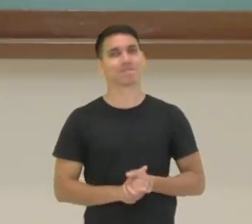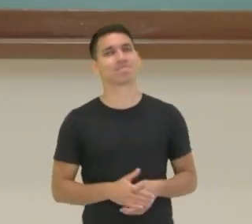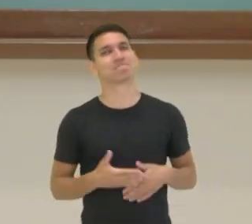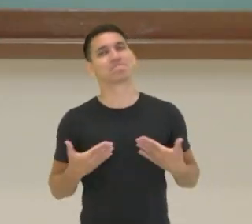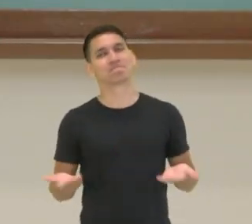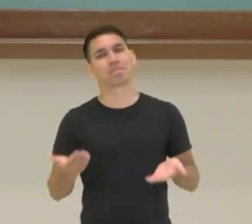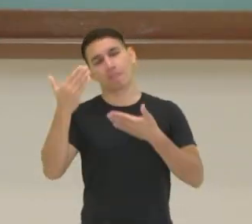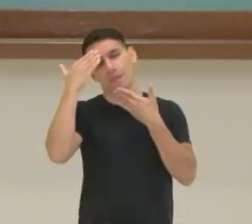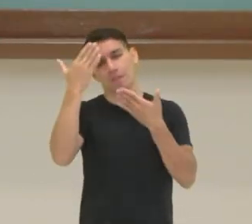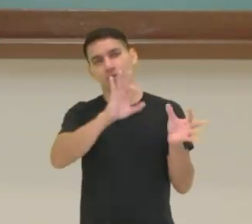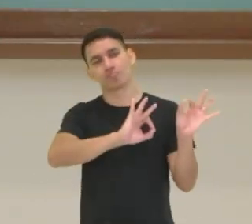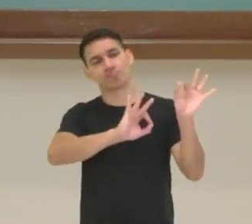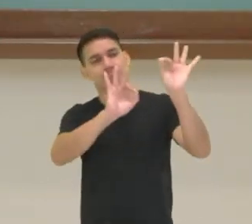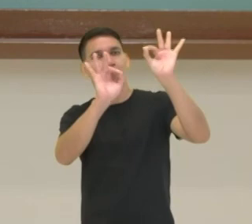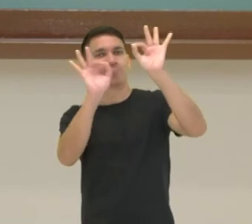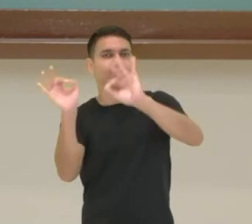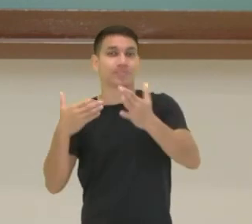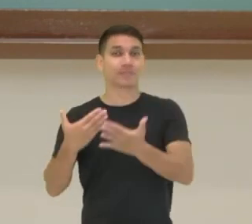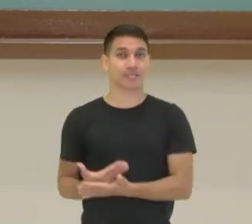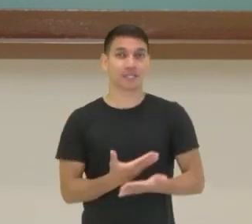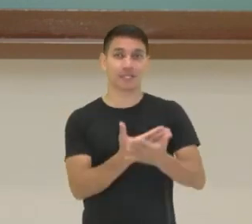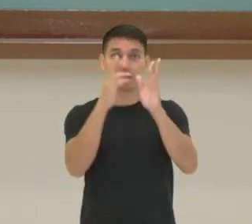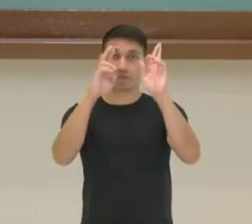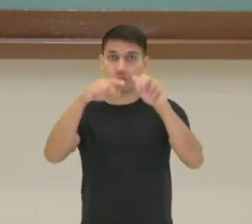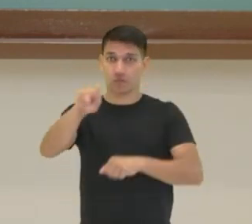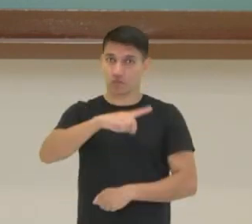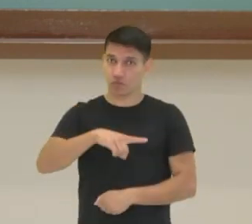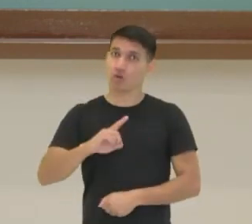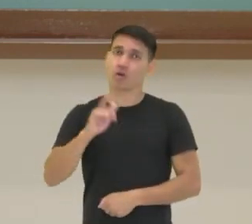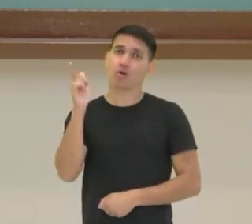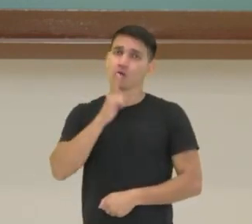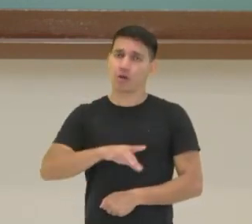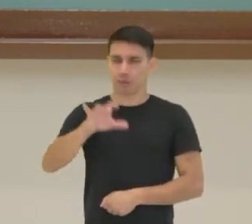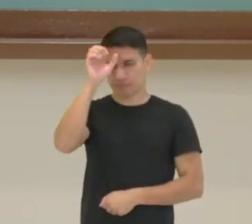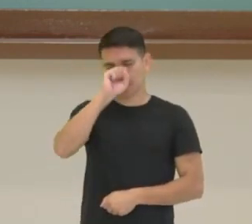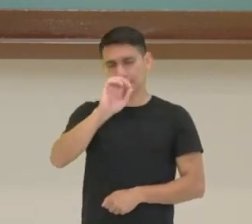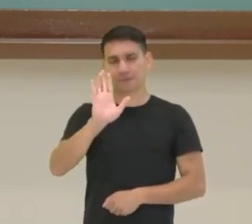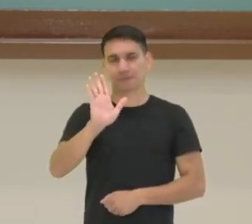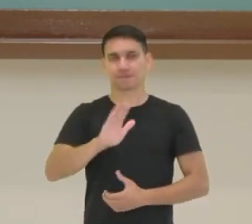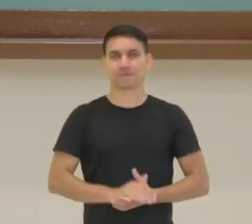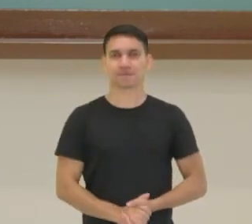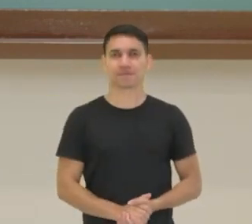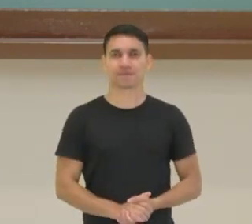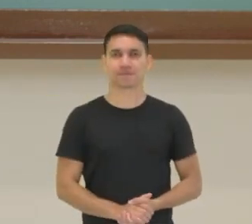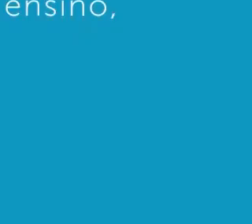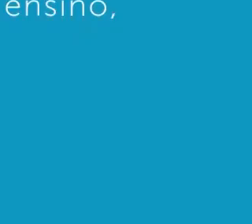Então, agradeço a você que acompanhou essa aula, espero que tenha sido útil e até a próxima.